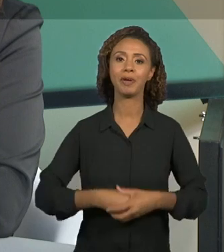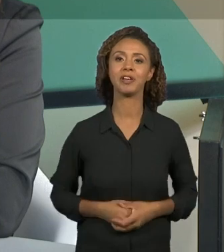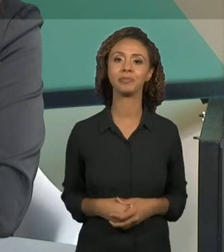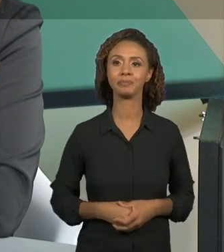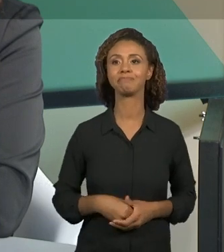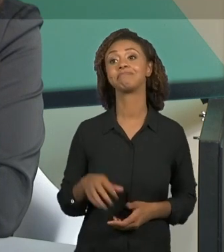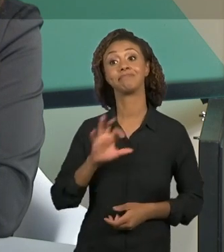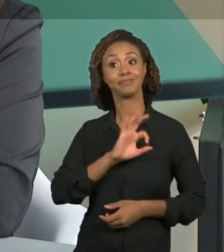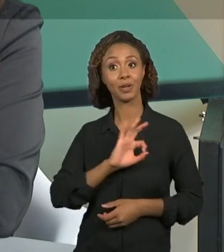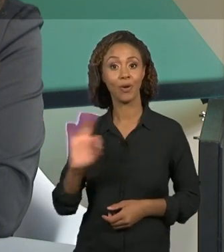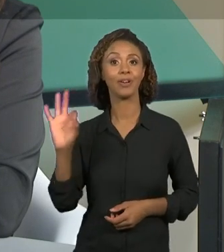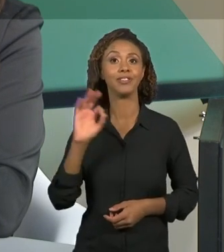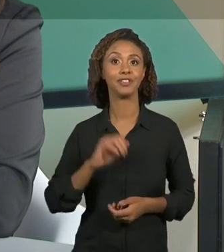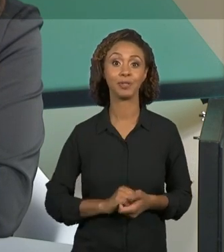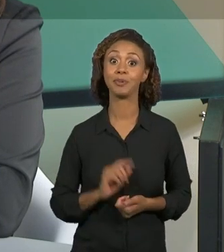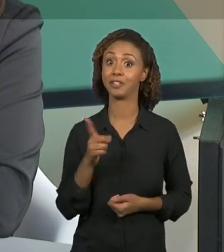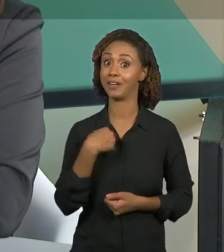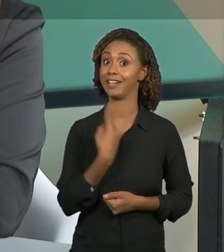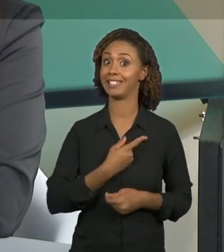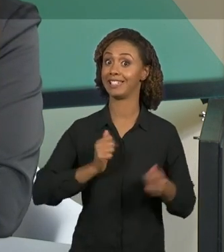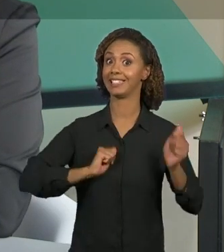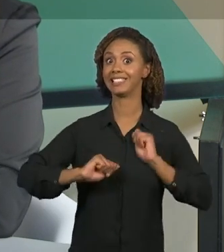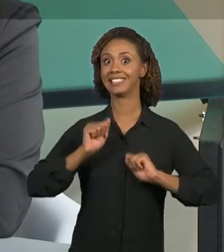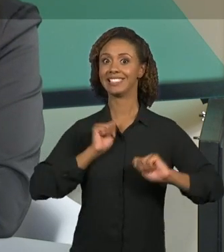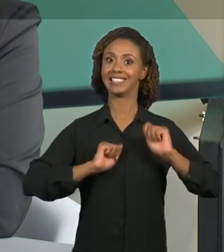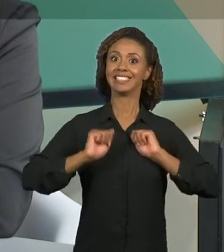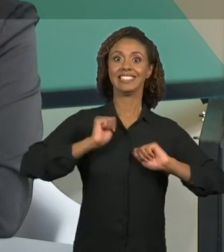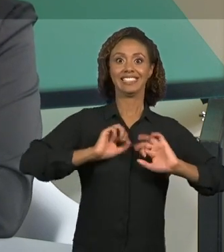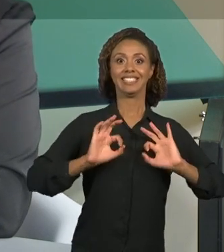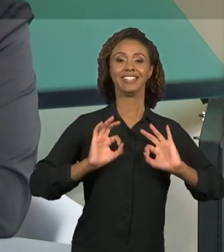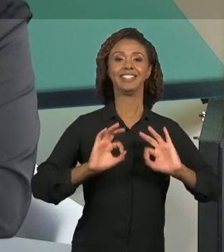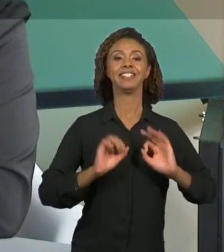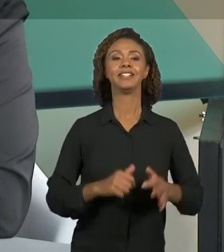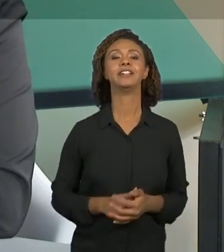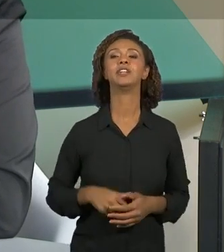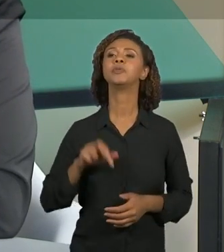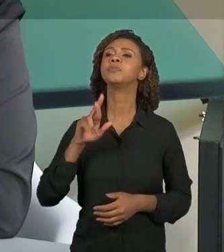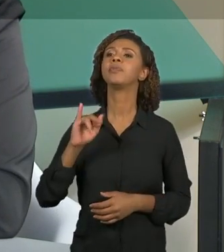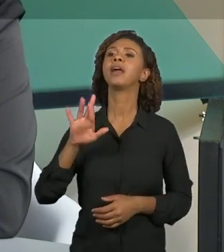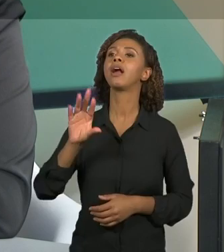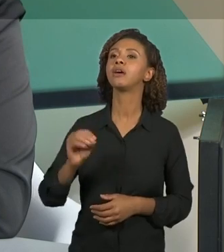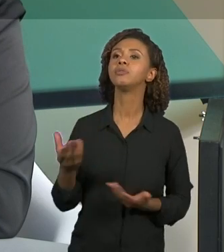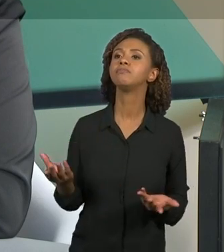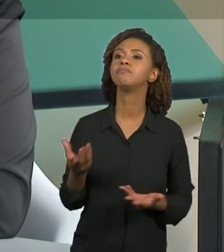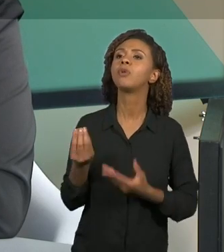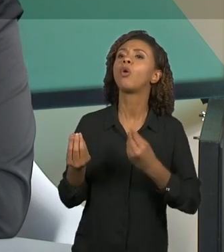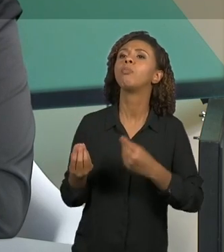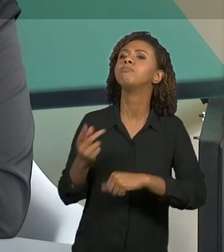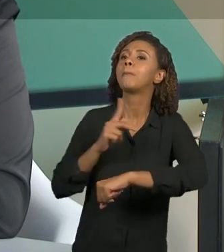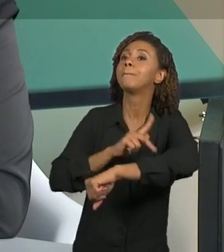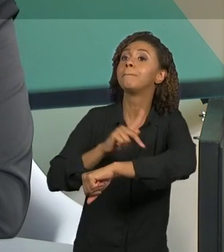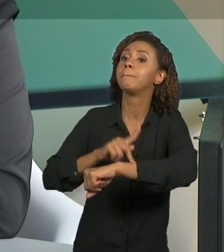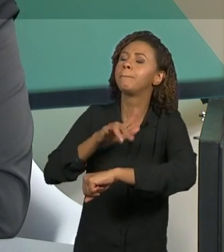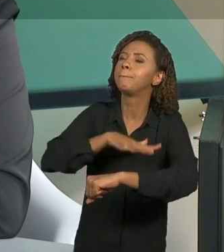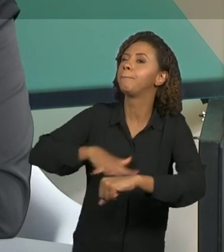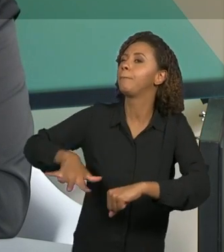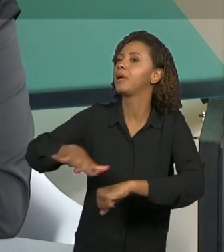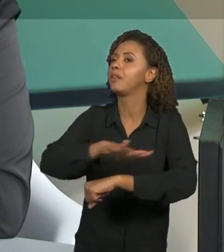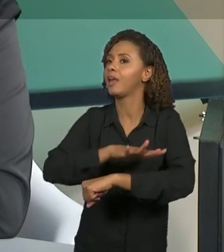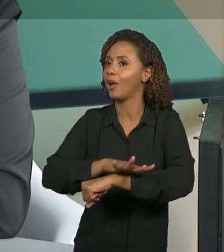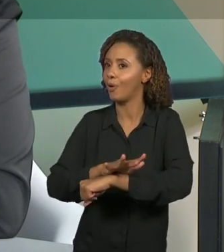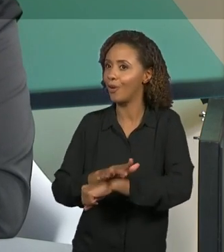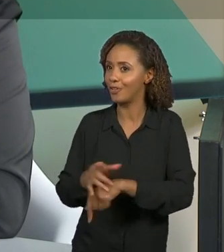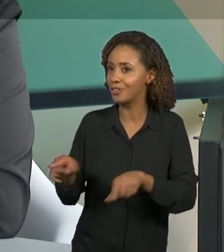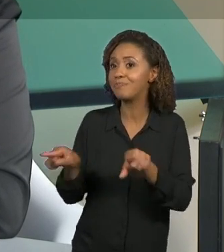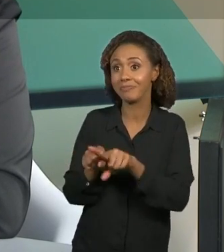viram nossa expectativa que alta né ricardo em termos didáticos e pedagógicos a expectativa também a